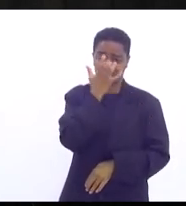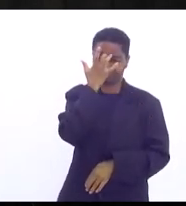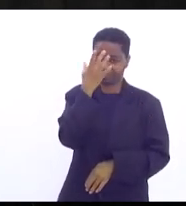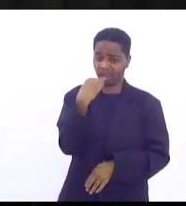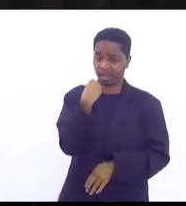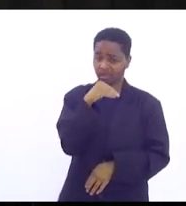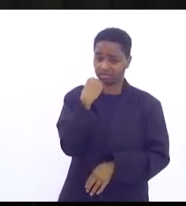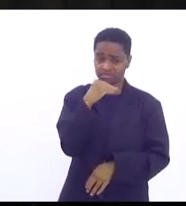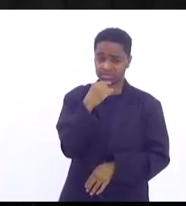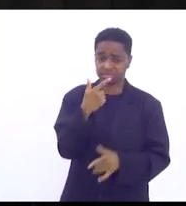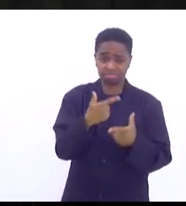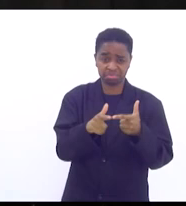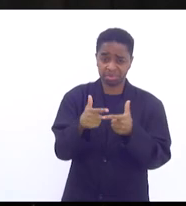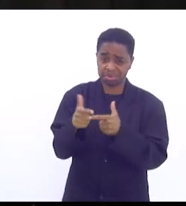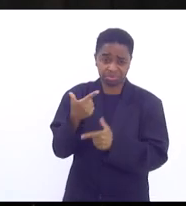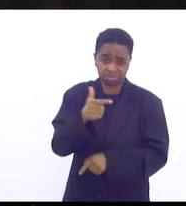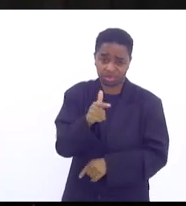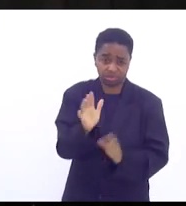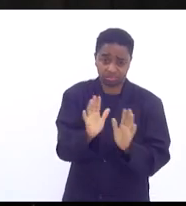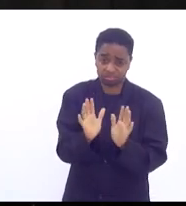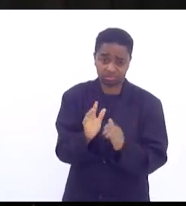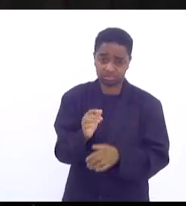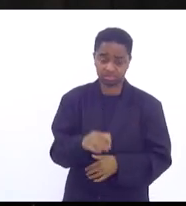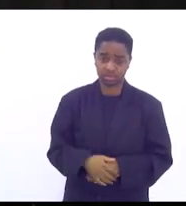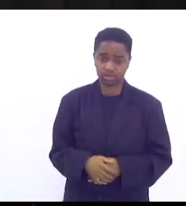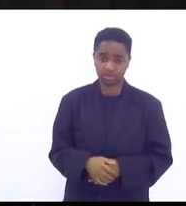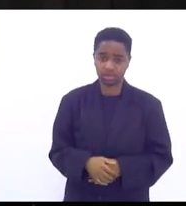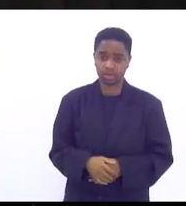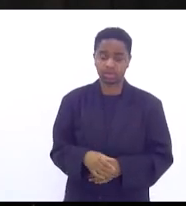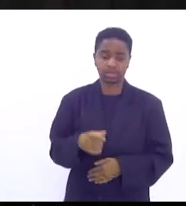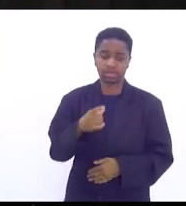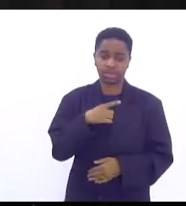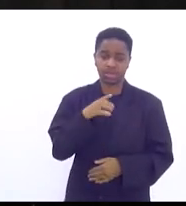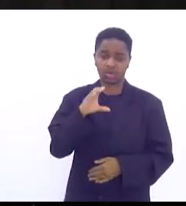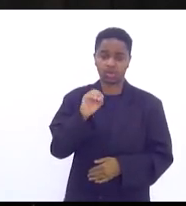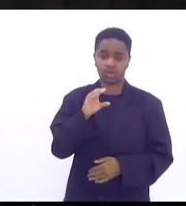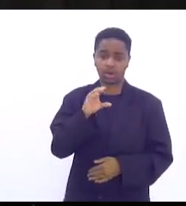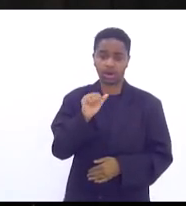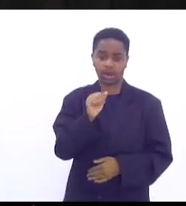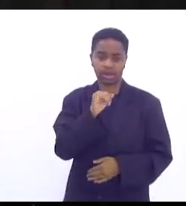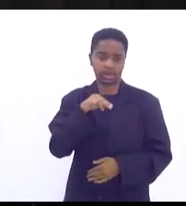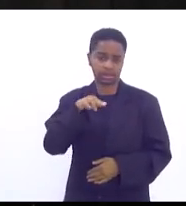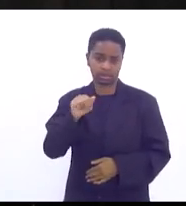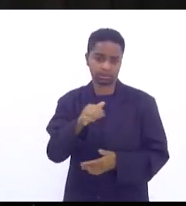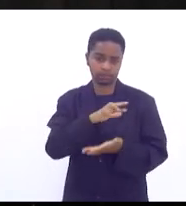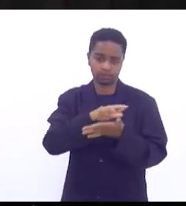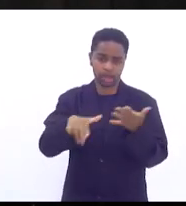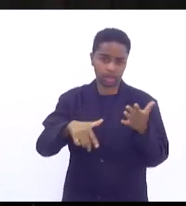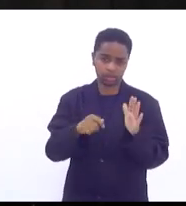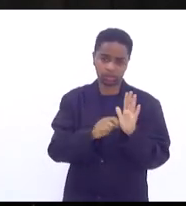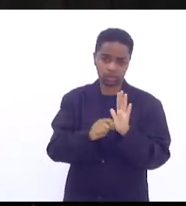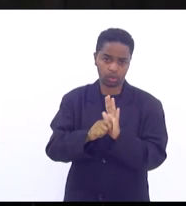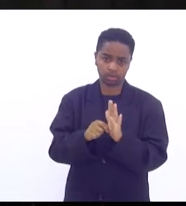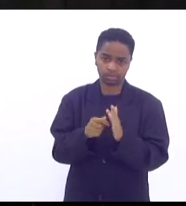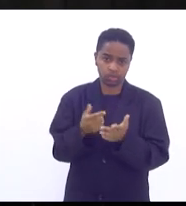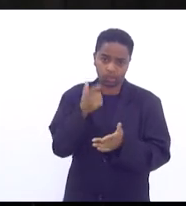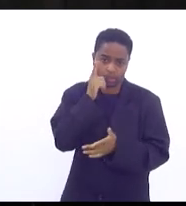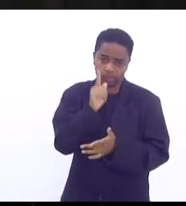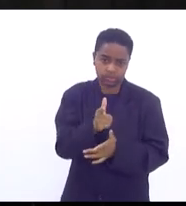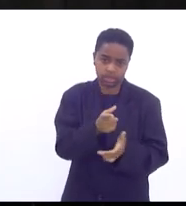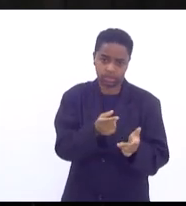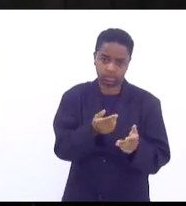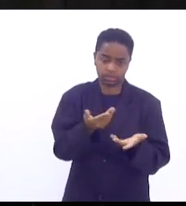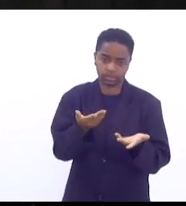problema, é assim, toneladas, cocaína, como que você imaginar aqui no Rio de Janeiro, você entra sem menor